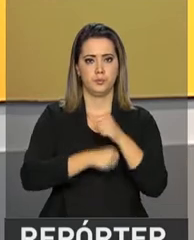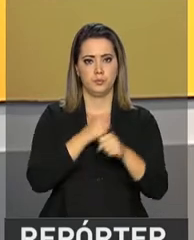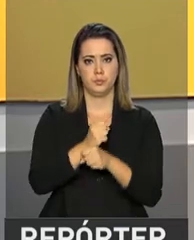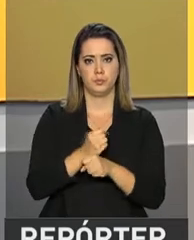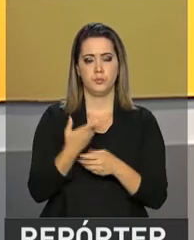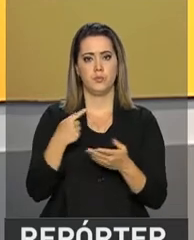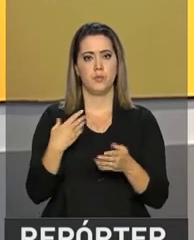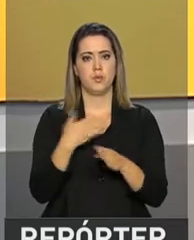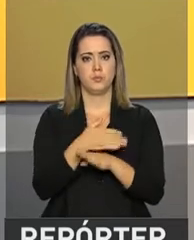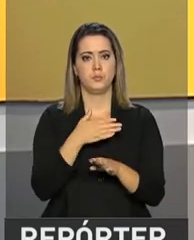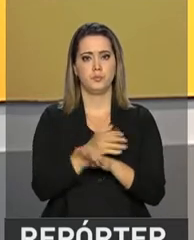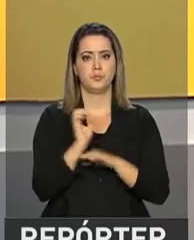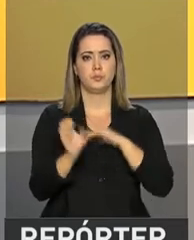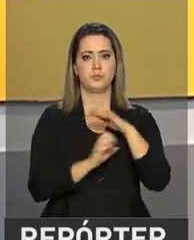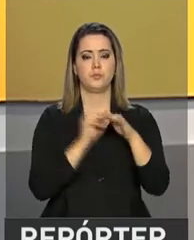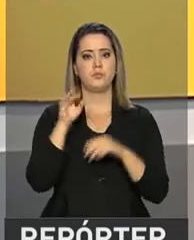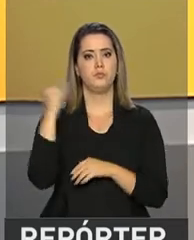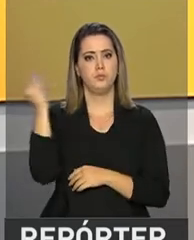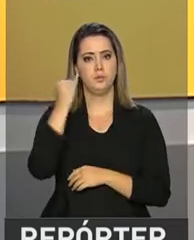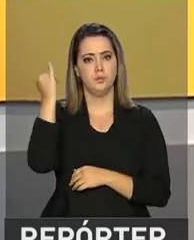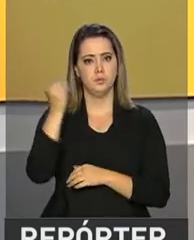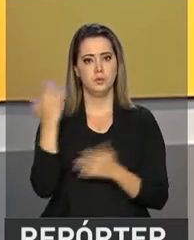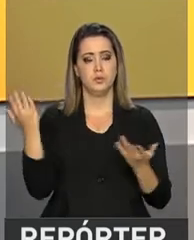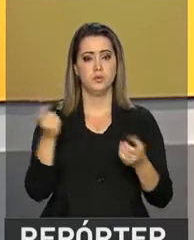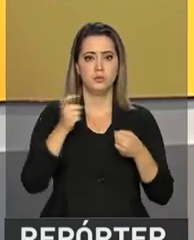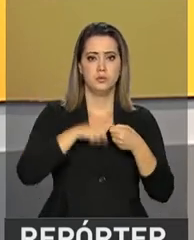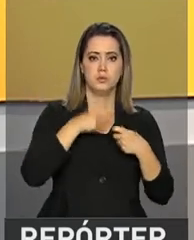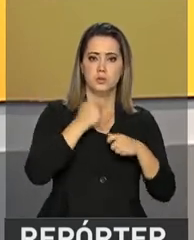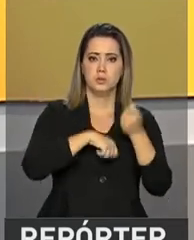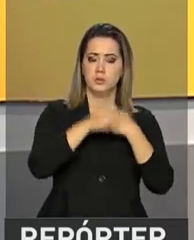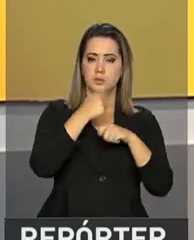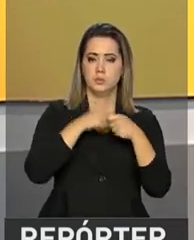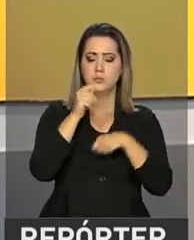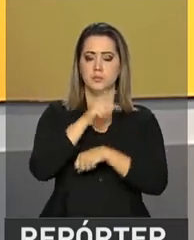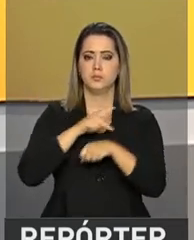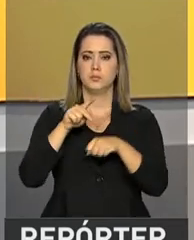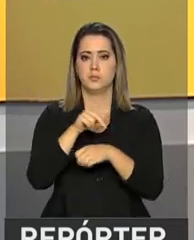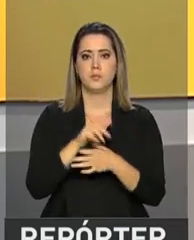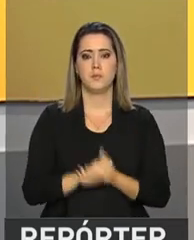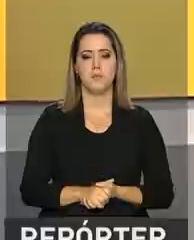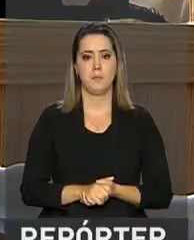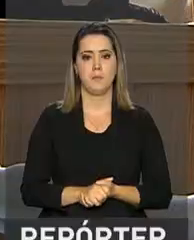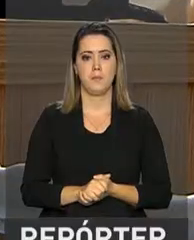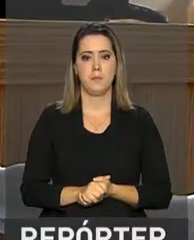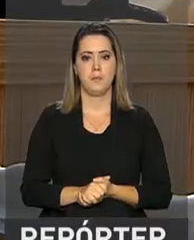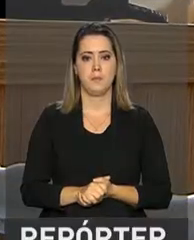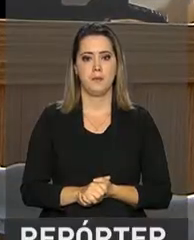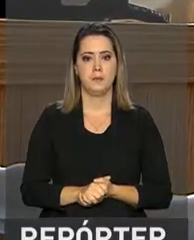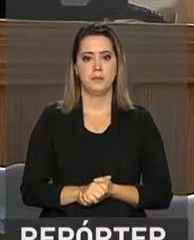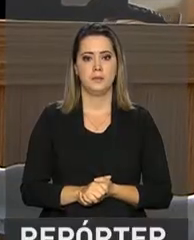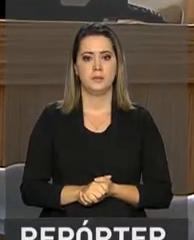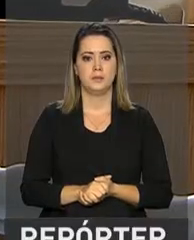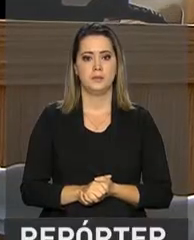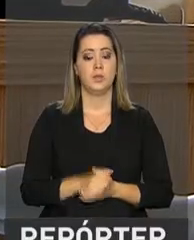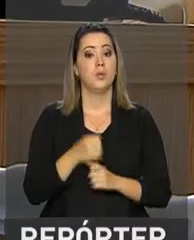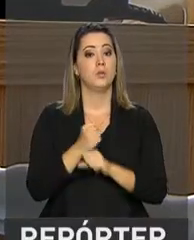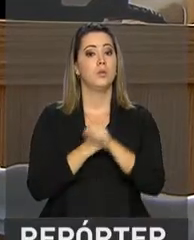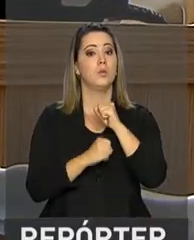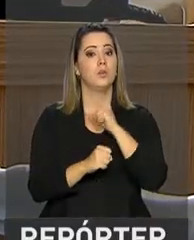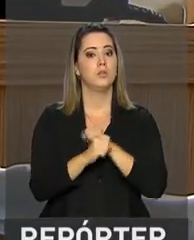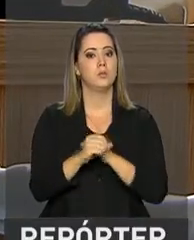de giro pelas empresas é essencial no processo de recuperação econômica do país no ano passado